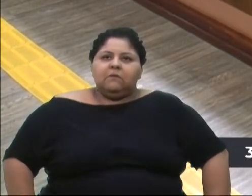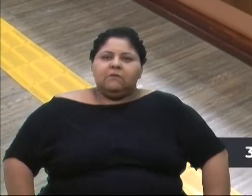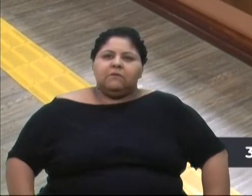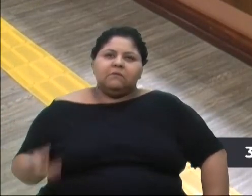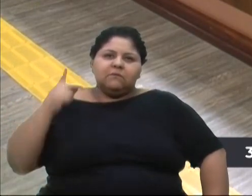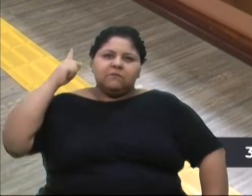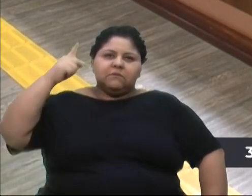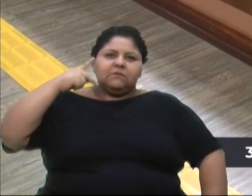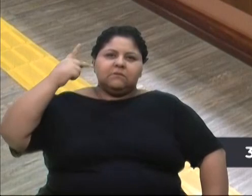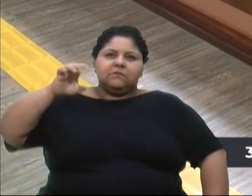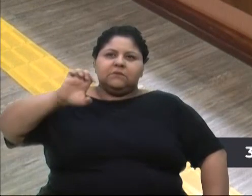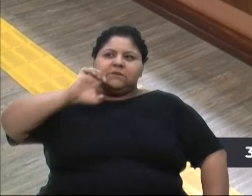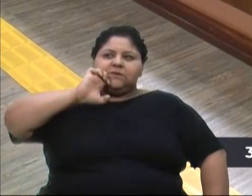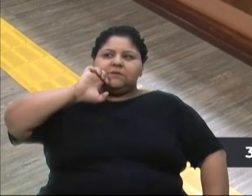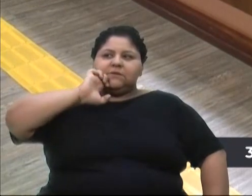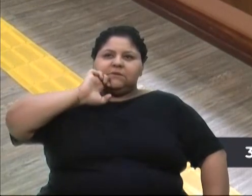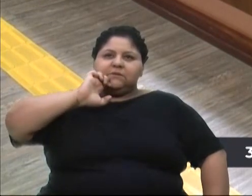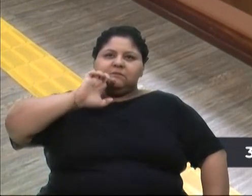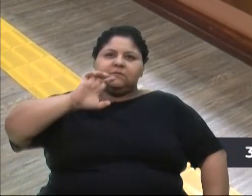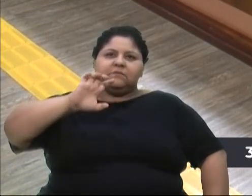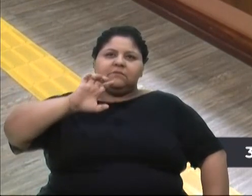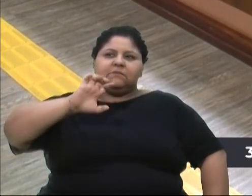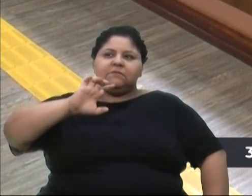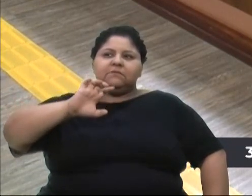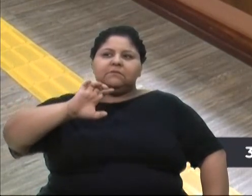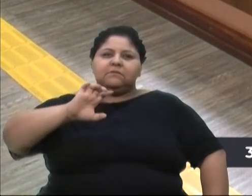Vereadora Estela Balardim.